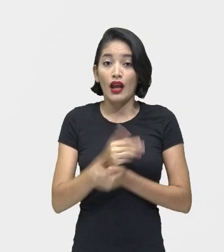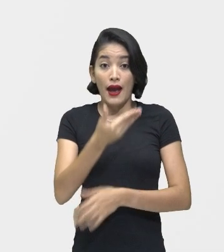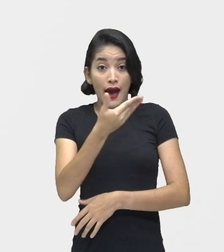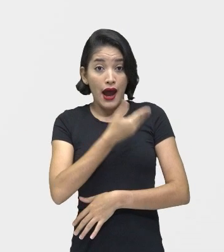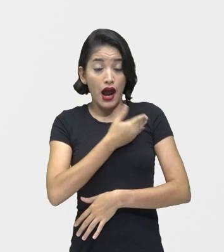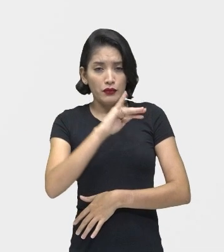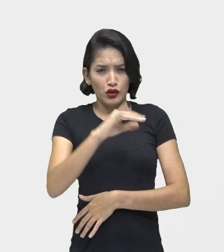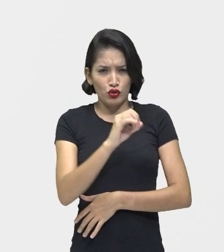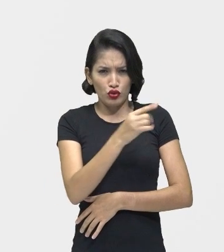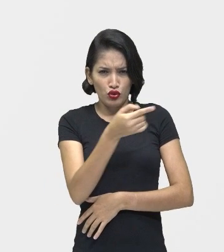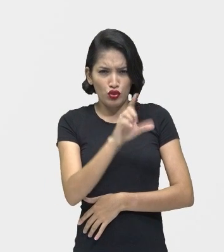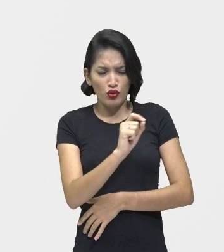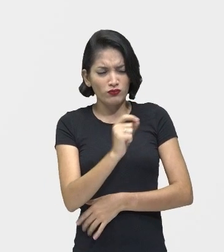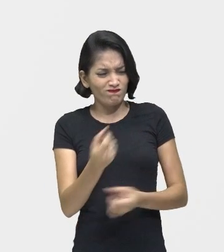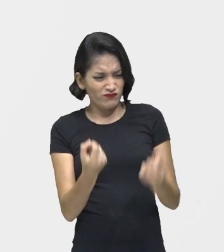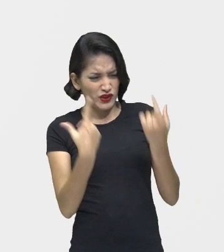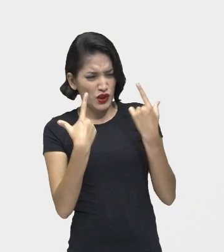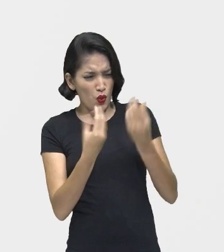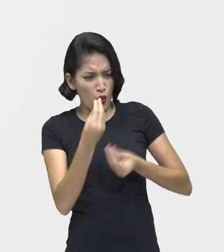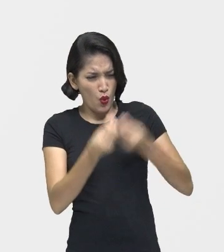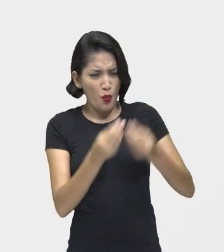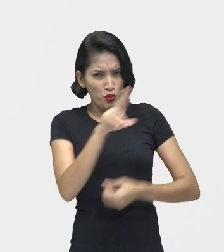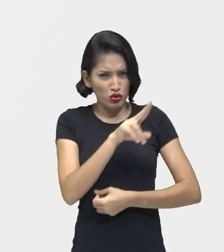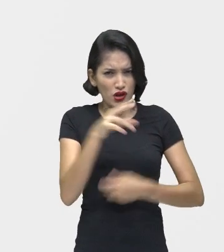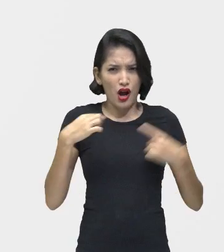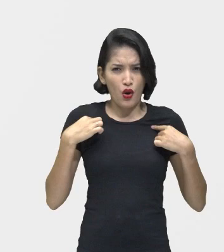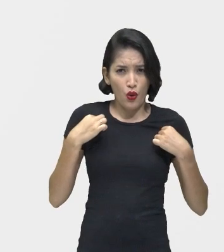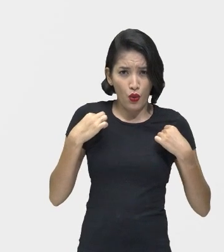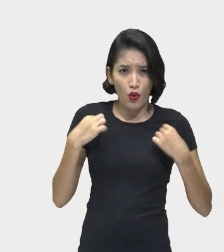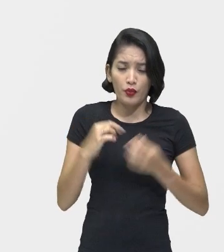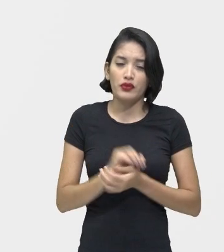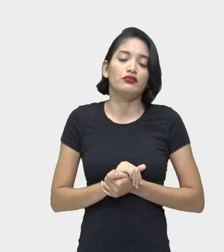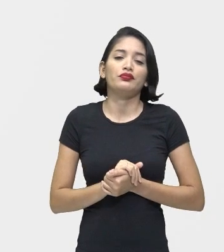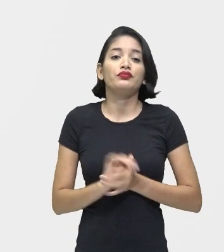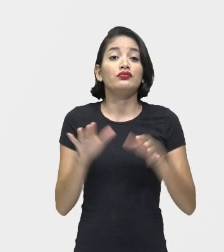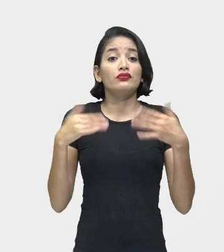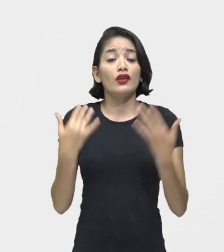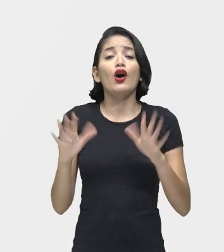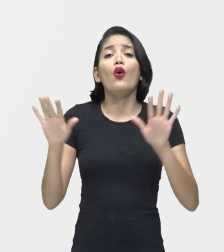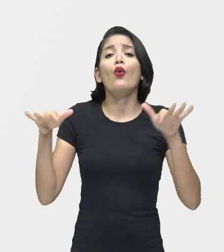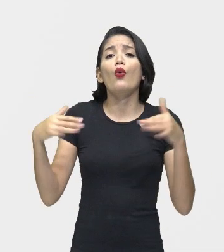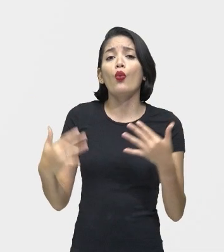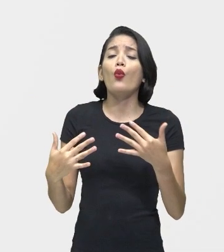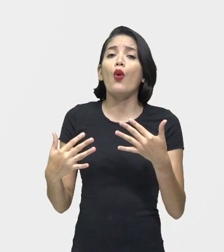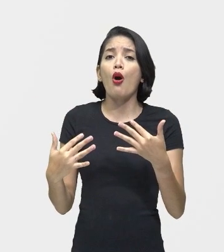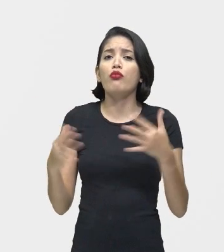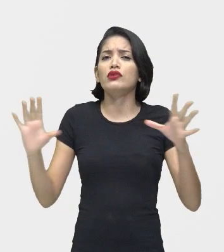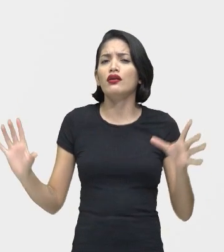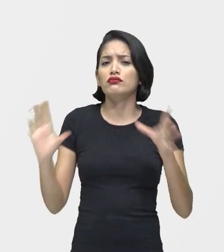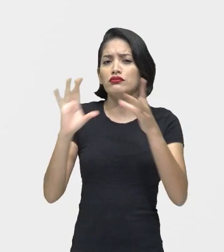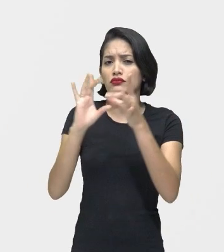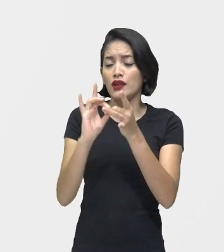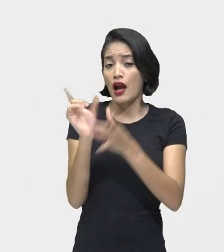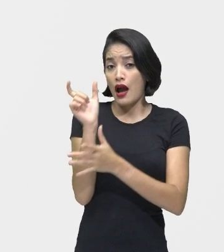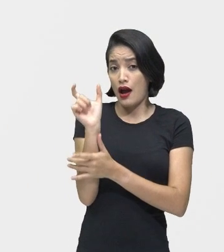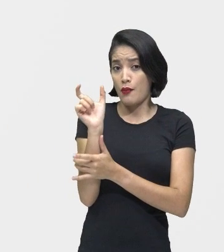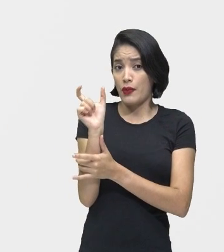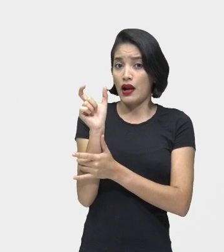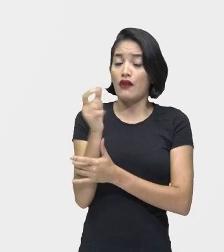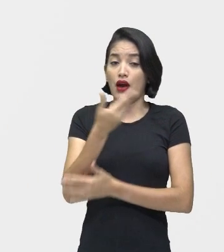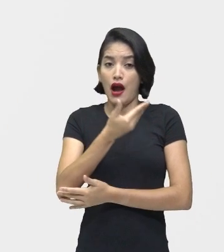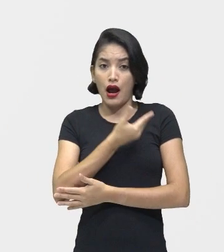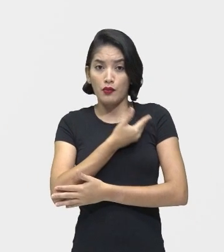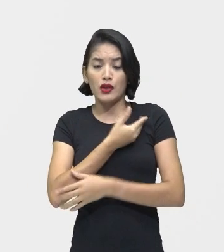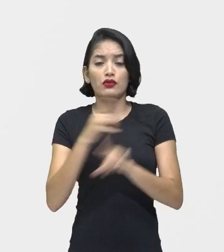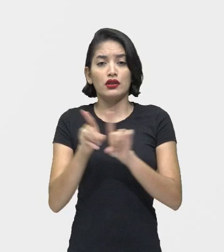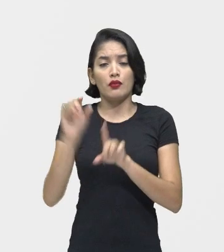João estranharam o seu modo de vestir. Então aqui, qual é o elemento que está ligando a palavra amigos e João,